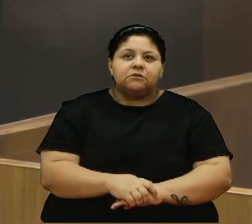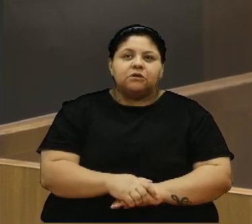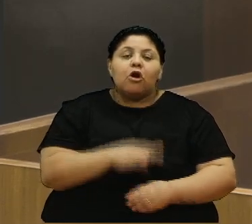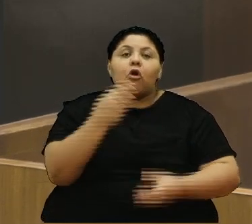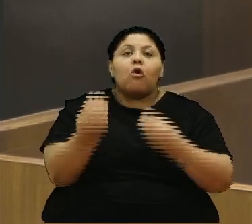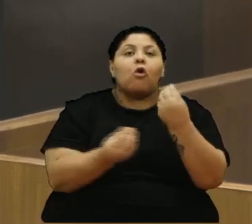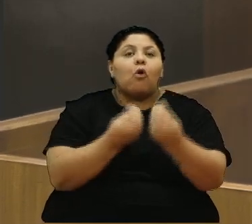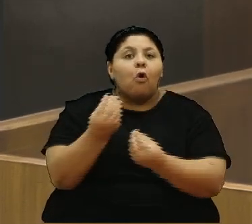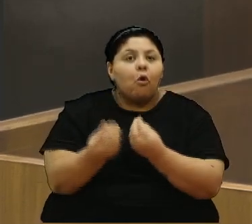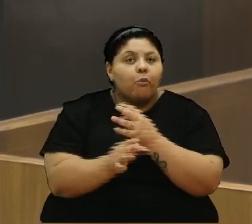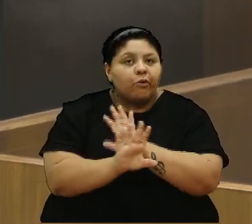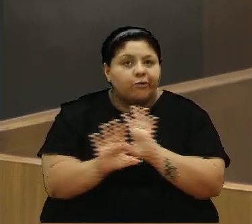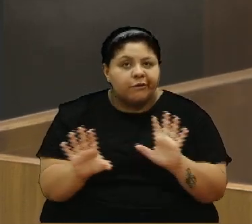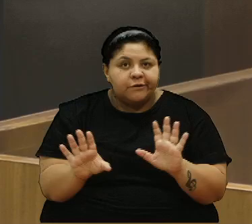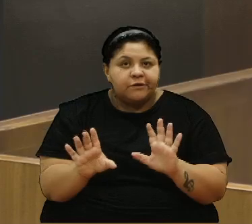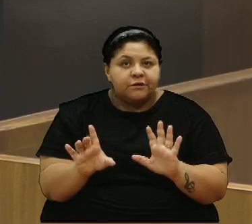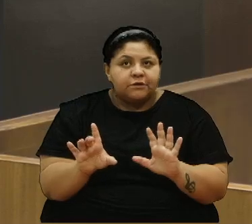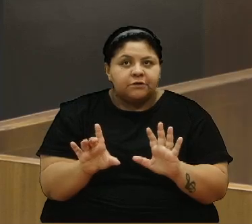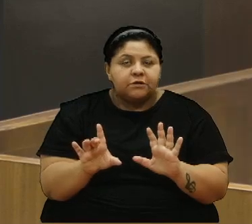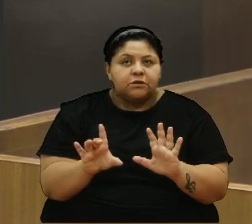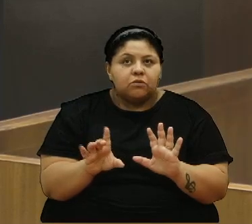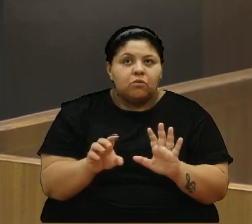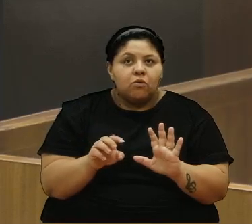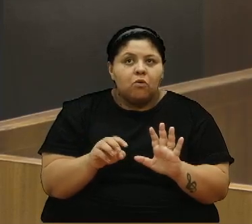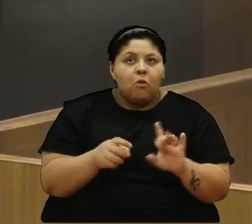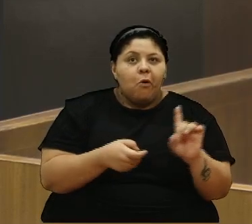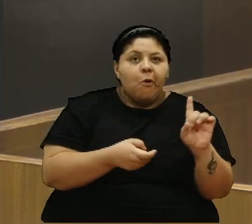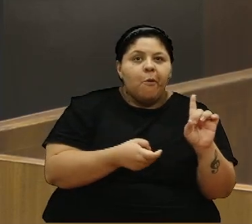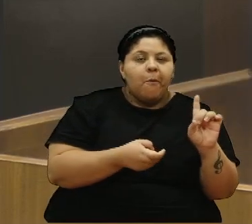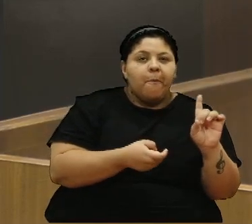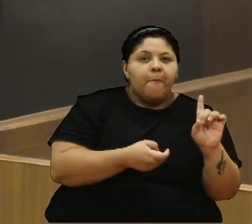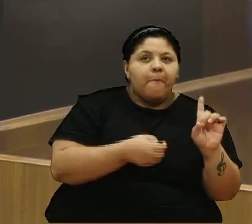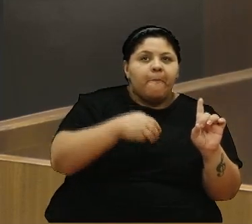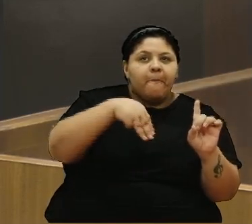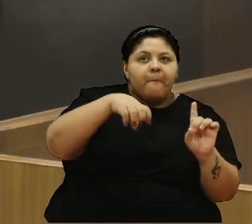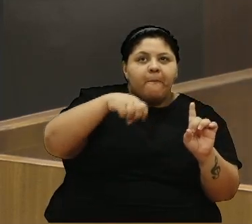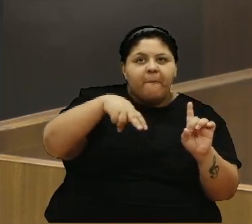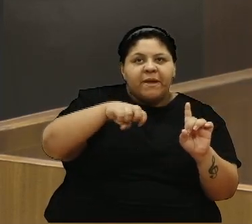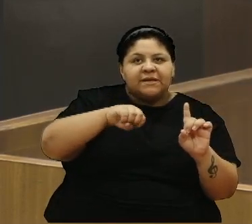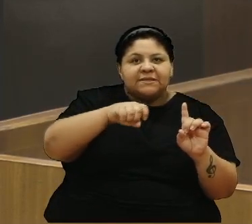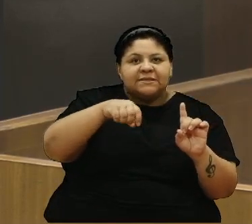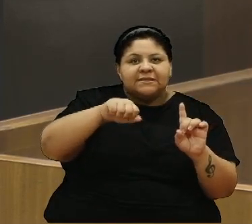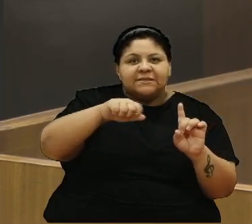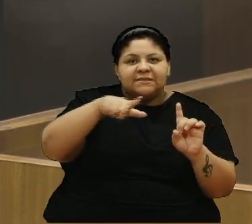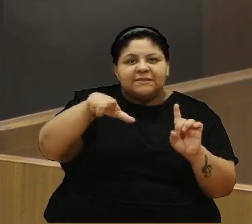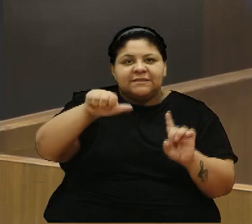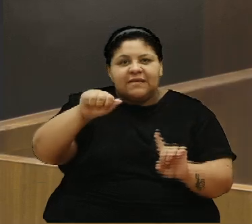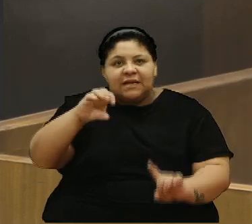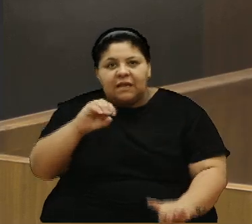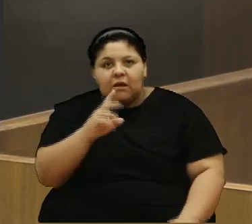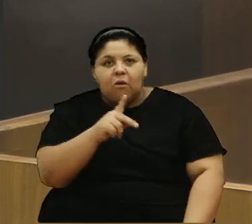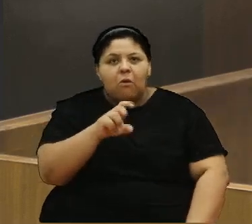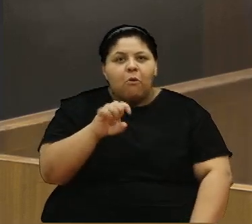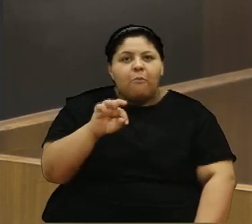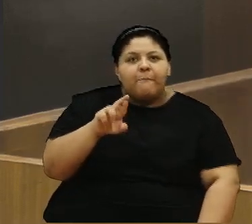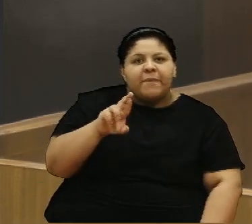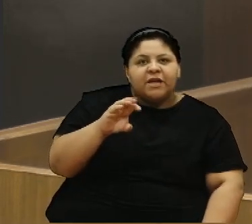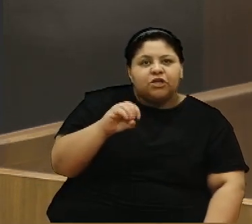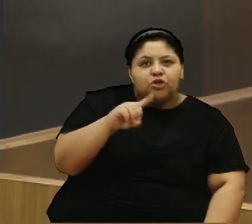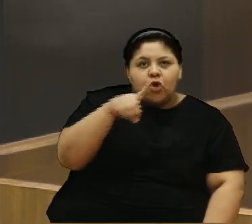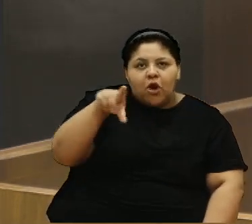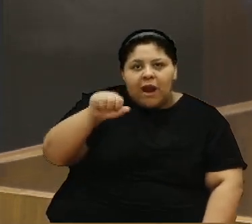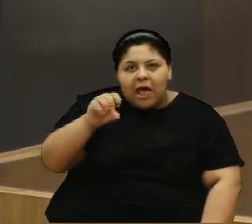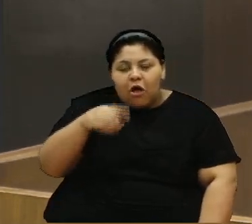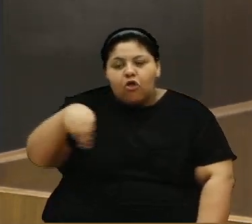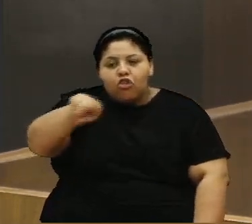Como se não bastasse o mensalão, o petrolão, nós estamos